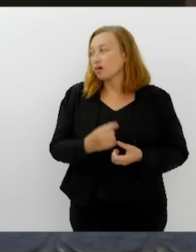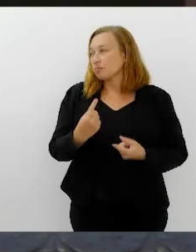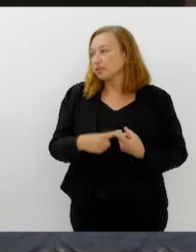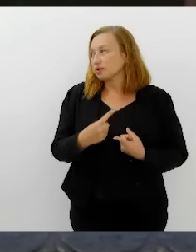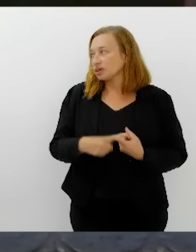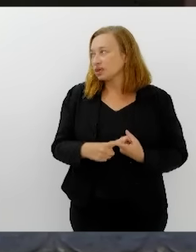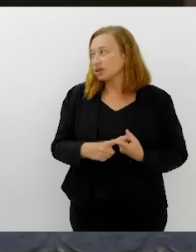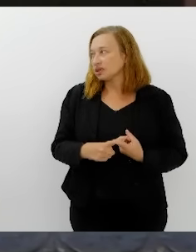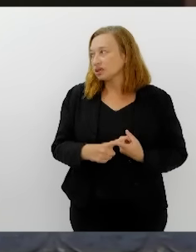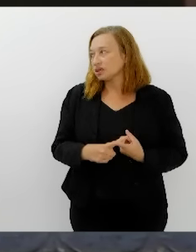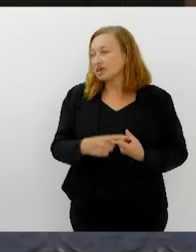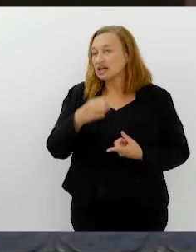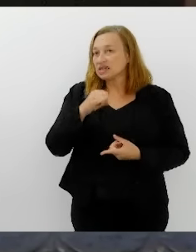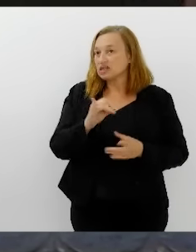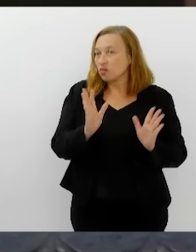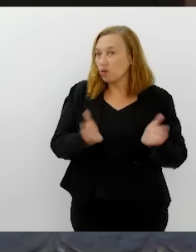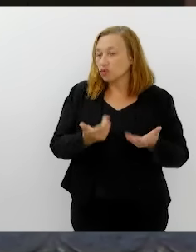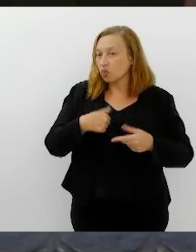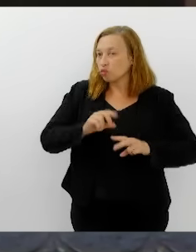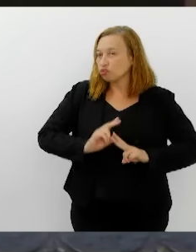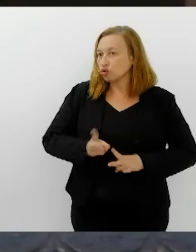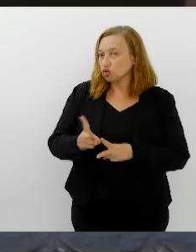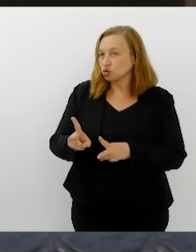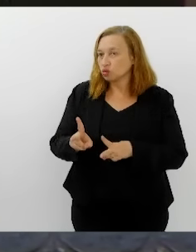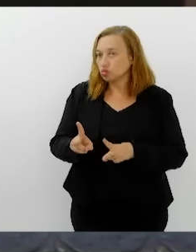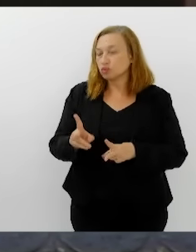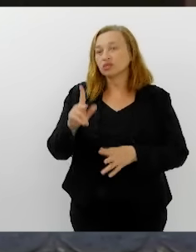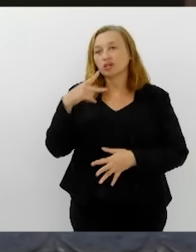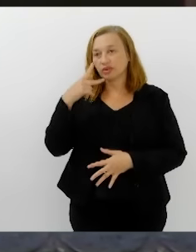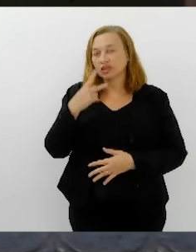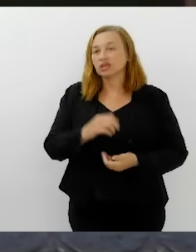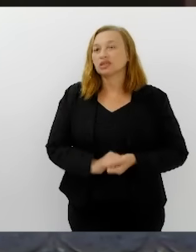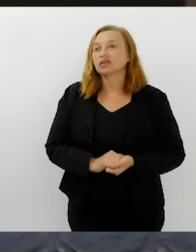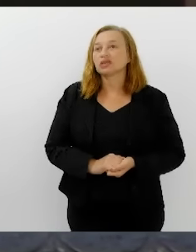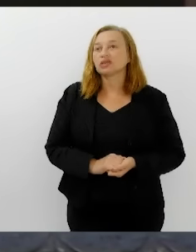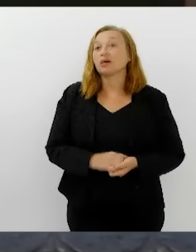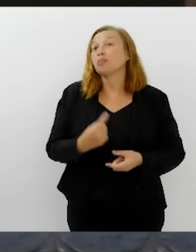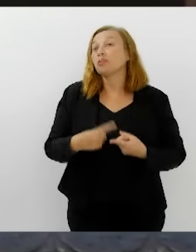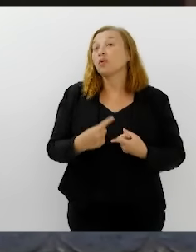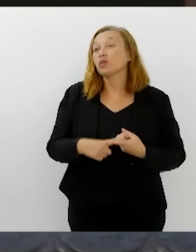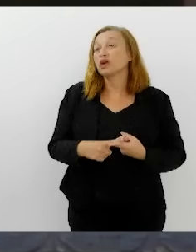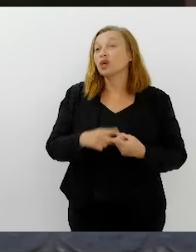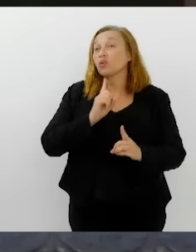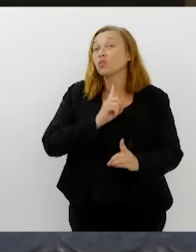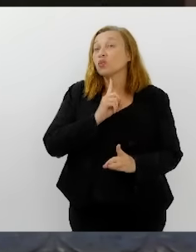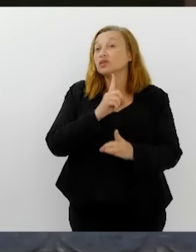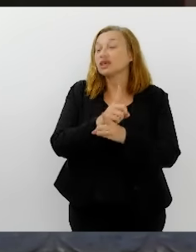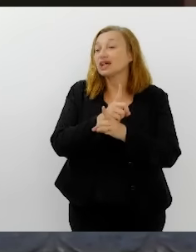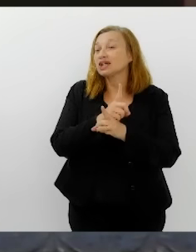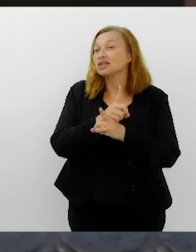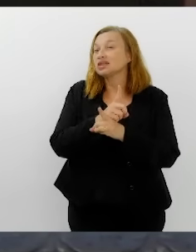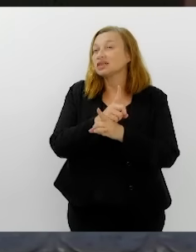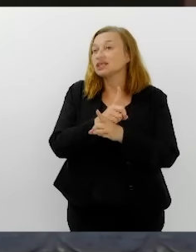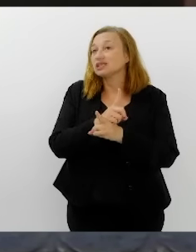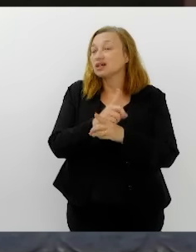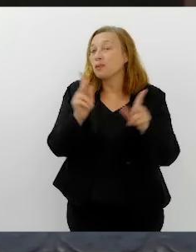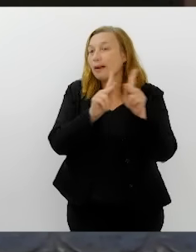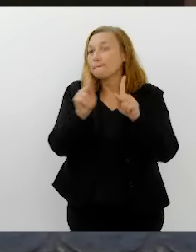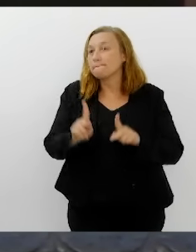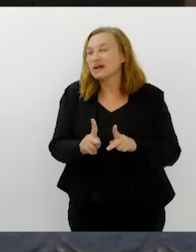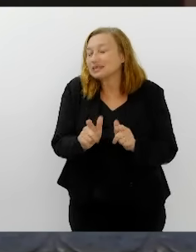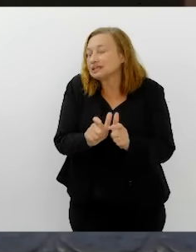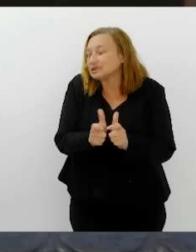porque se hoje eu continuo na política, é porque eu encontrei uma paz tão